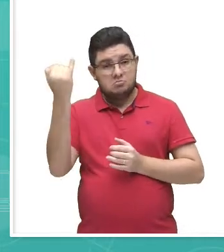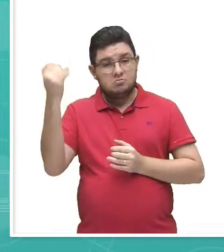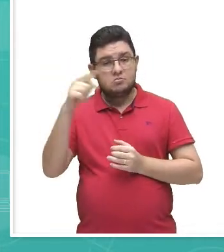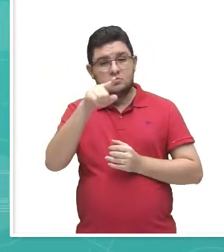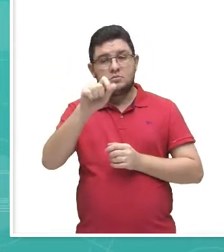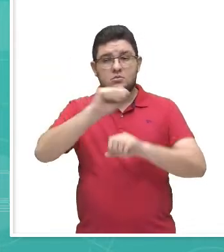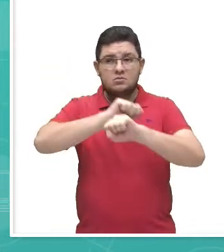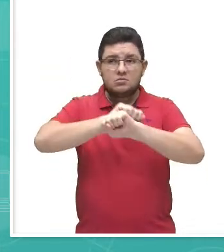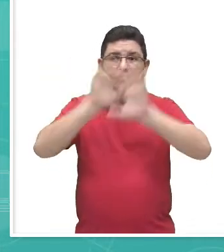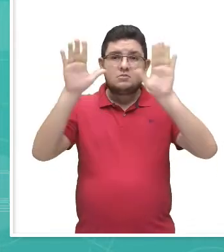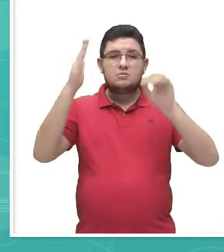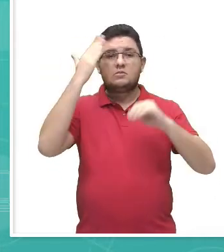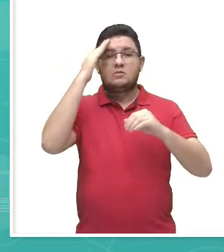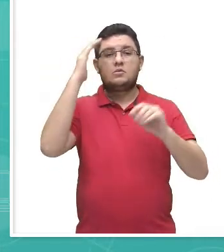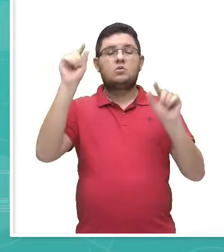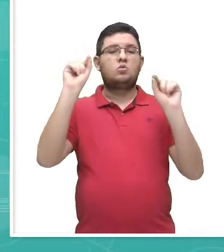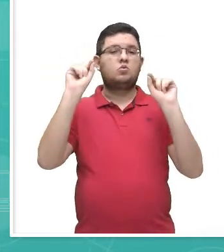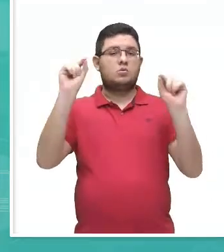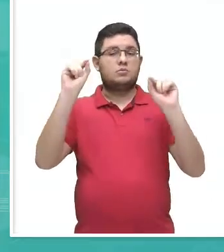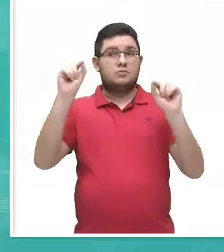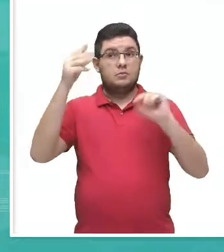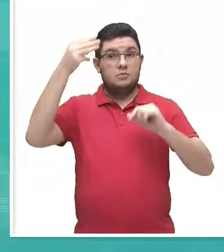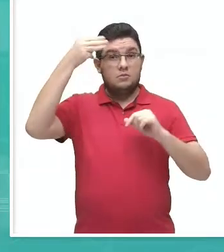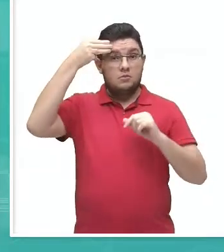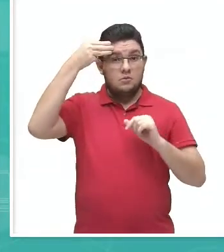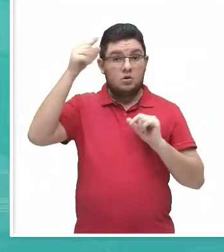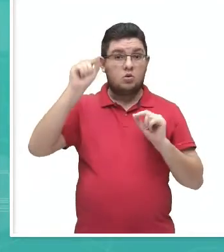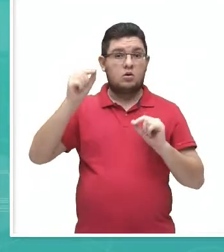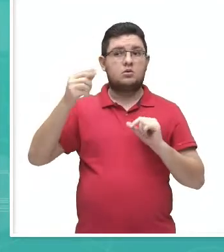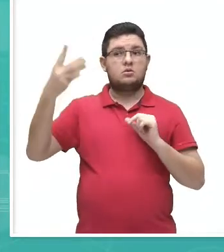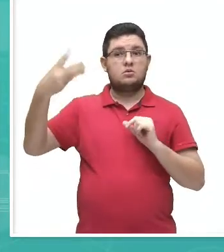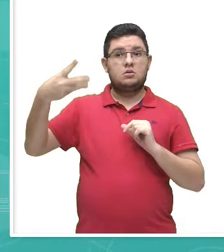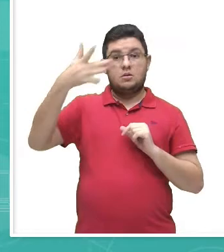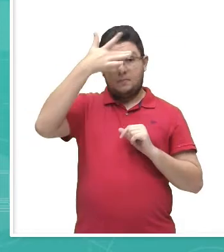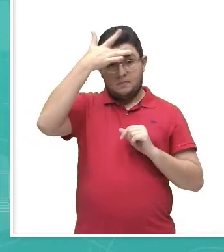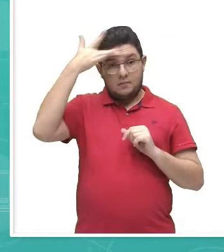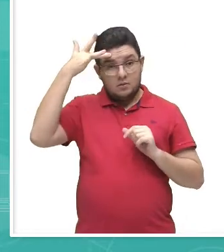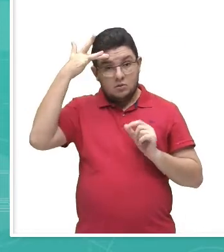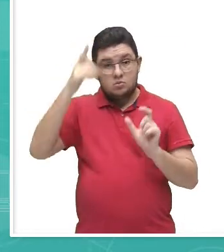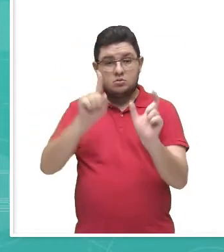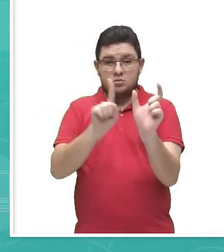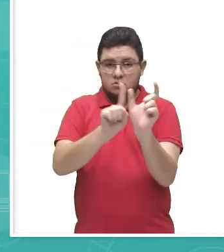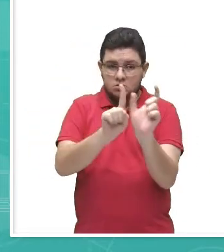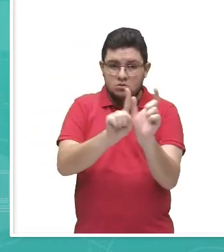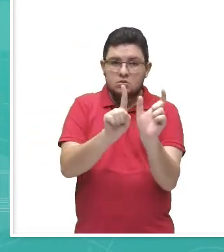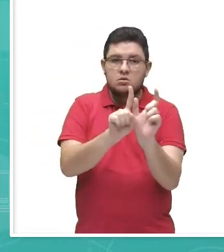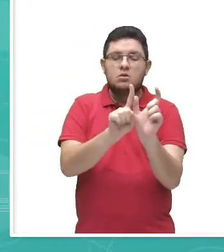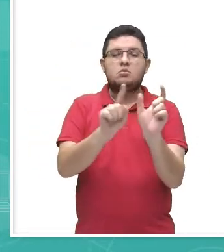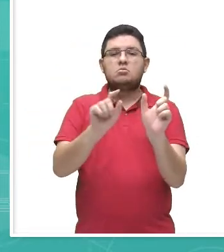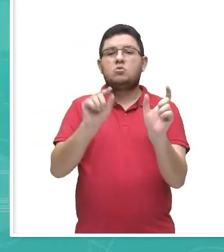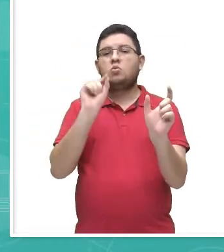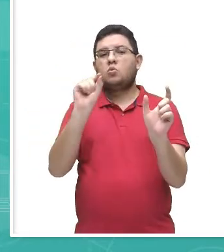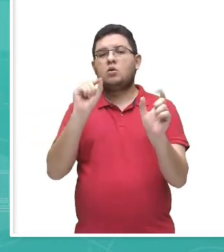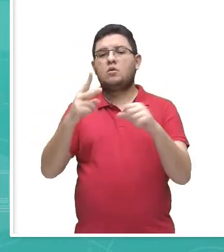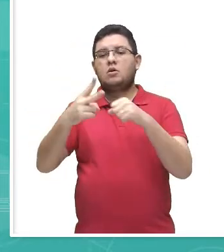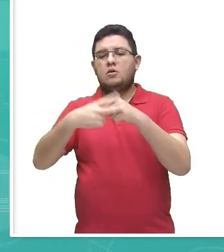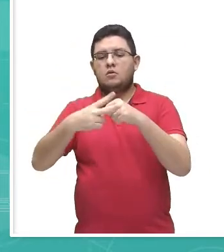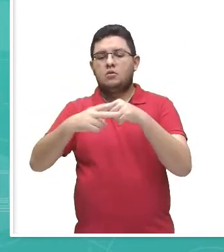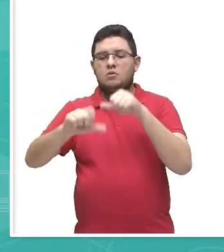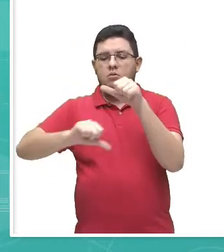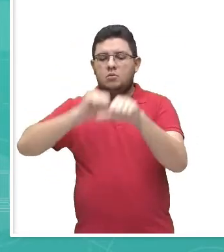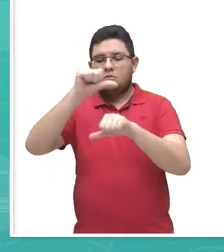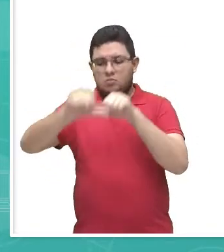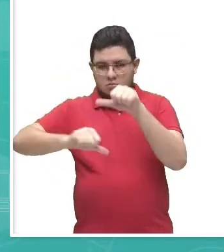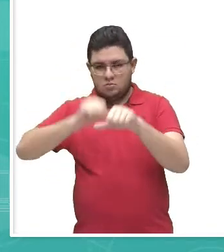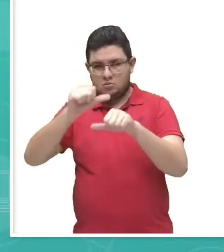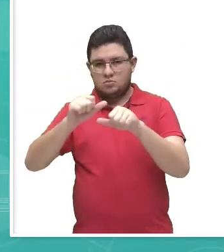Quando a gente tira, né, quando a gente memoriza que terceira pessoa do singular é o que de fato modifica o verbo, né? O verbo é acrescido